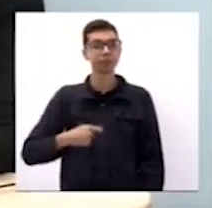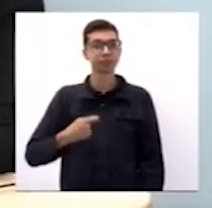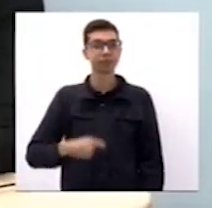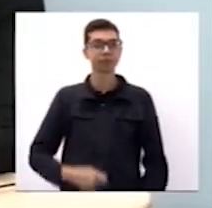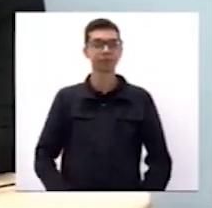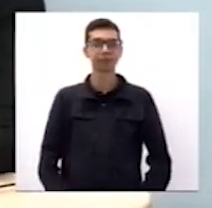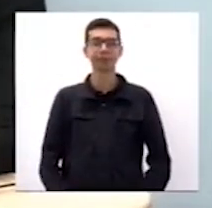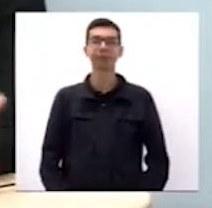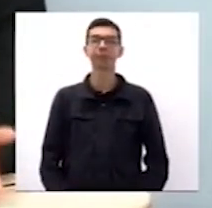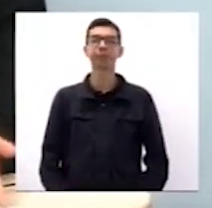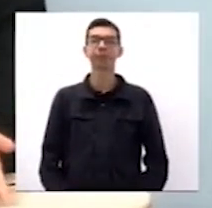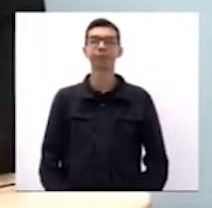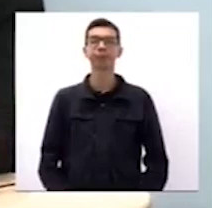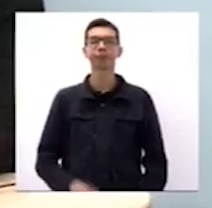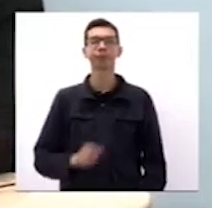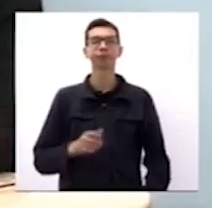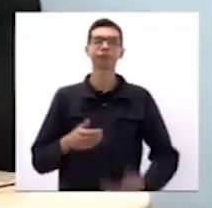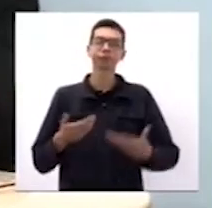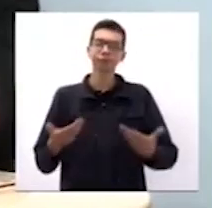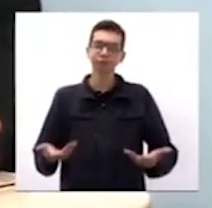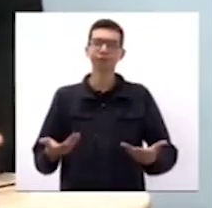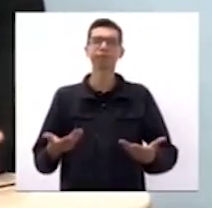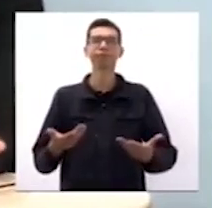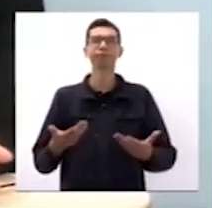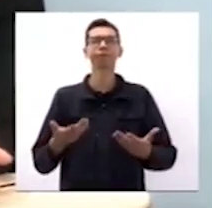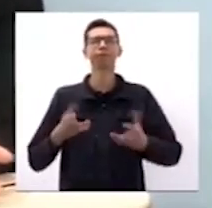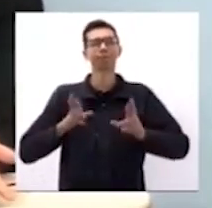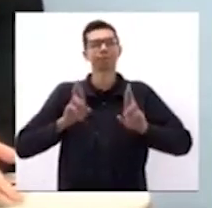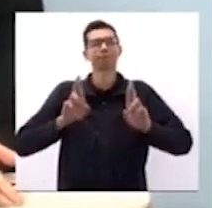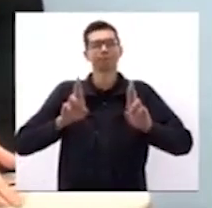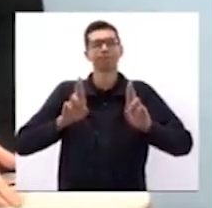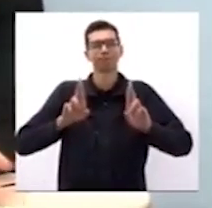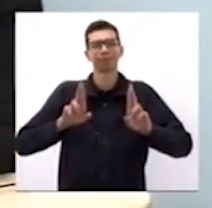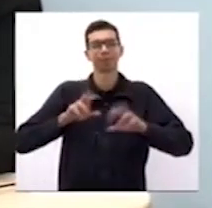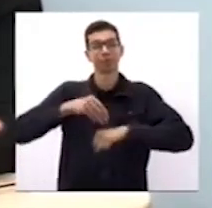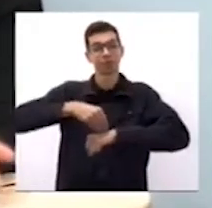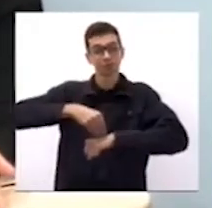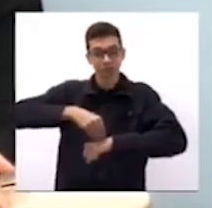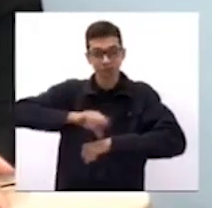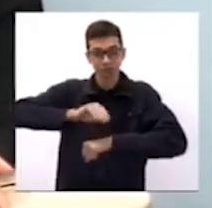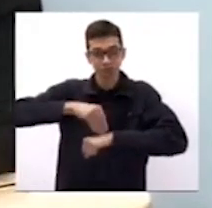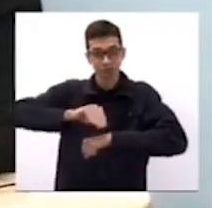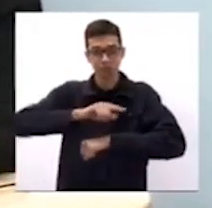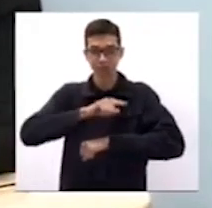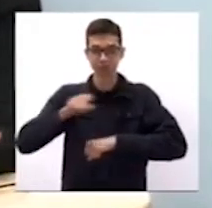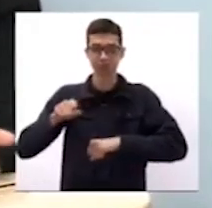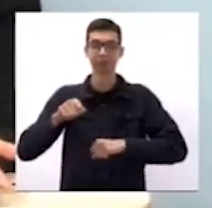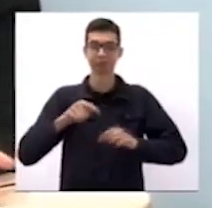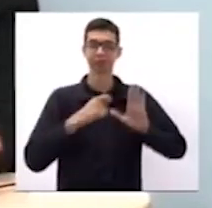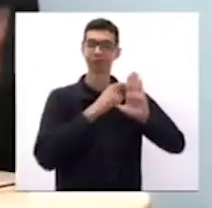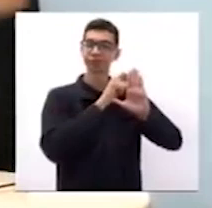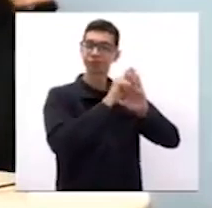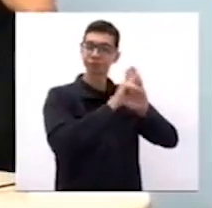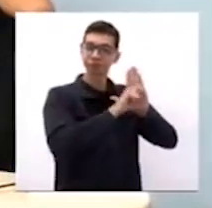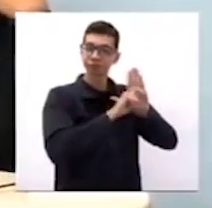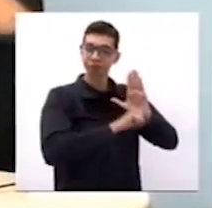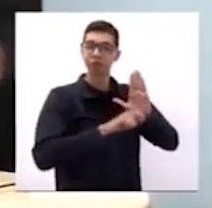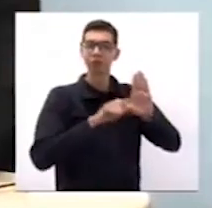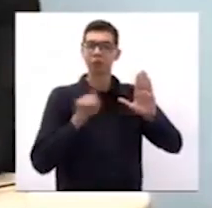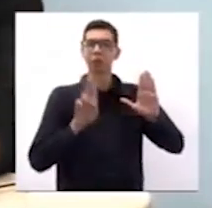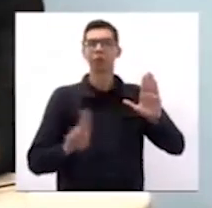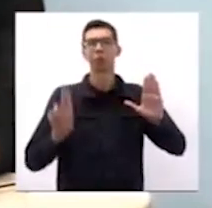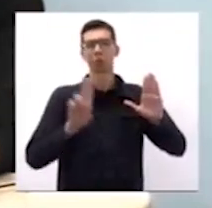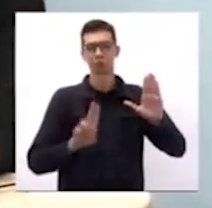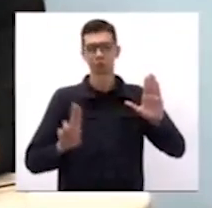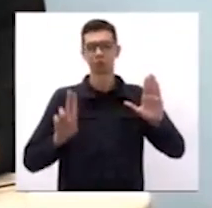né? Então, a gente espera que fique aí como sugestão o diário de bordo para vocês utilizarem como mais um instrumento, como foi falado